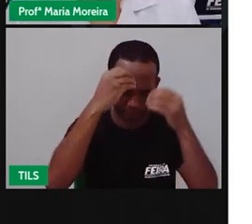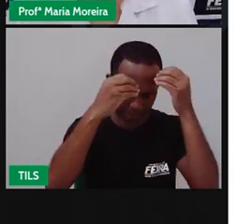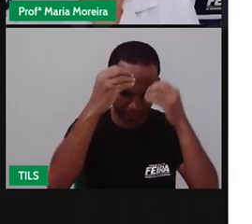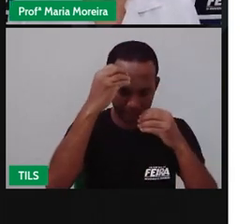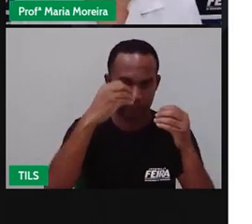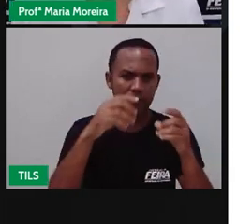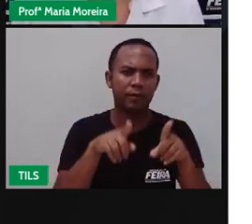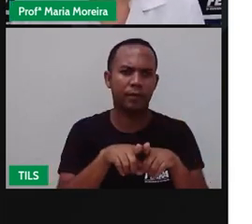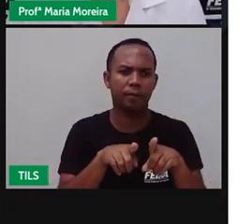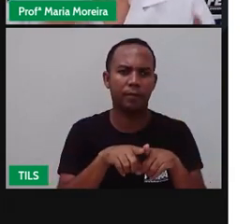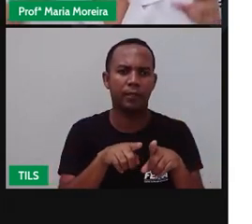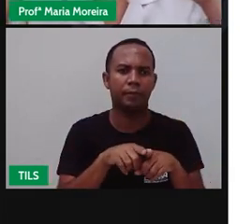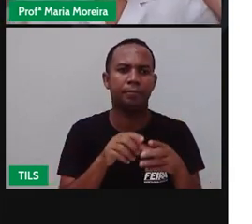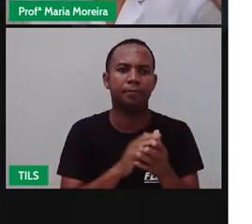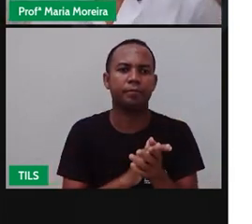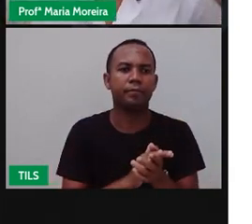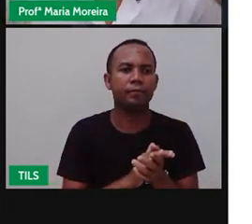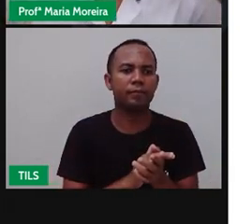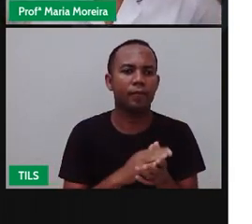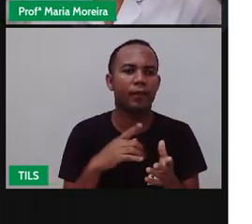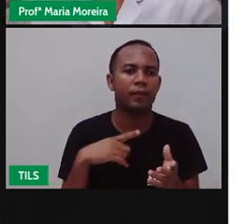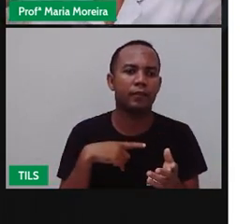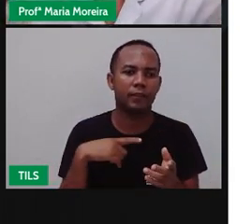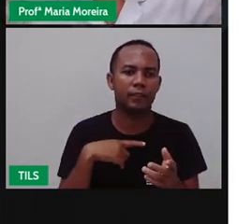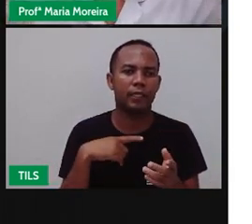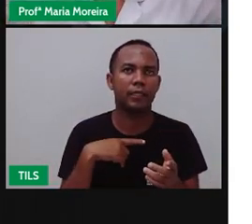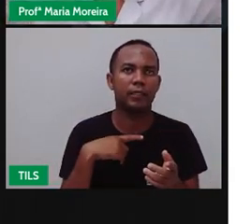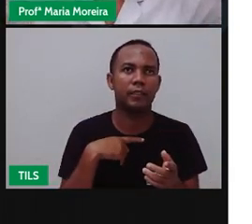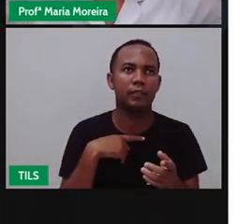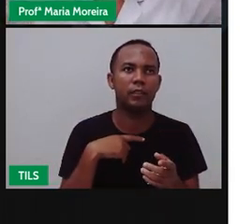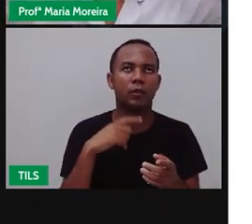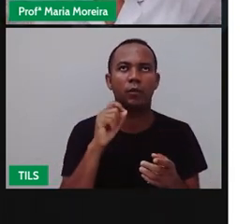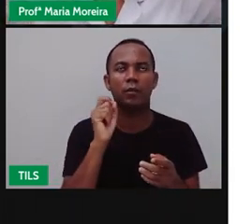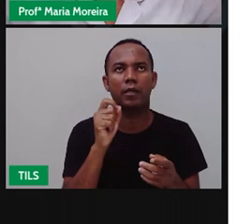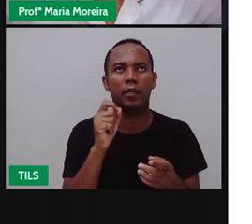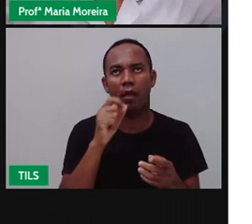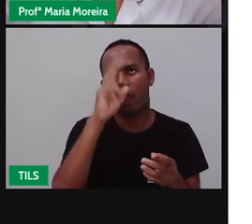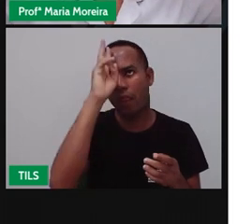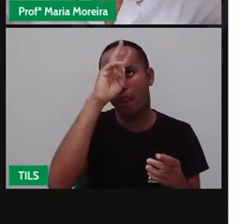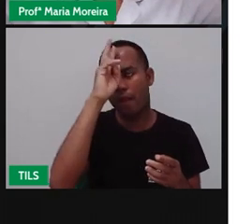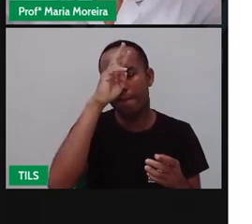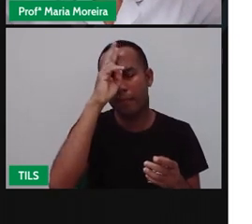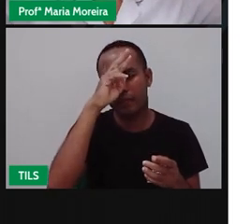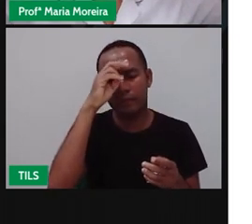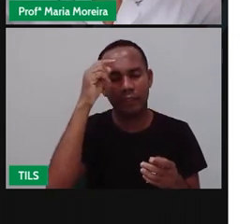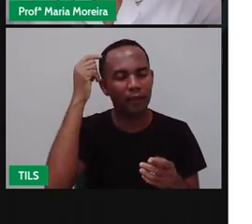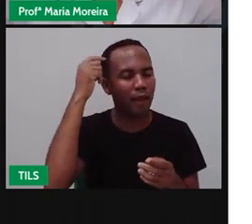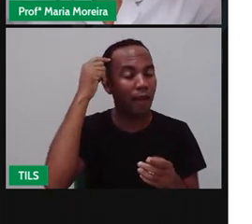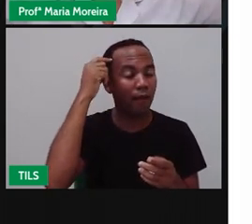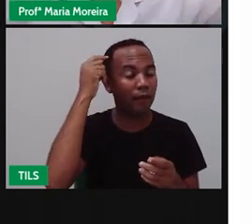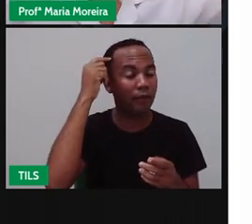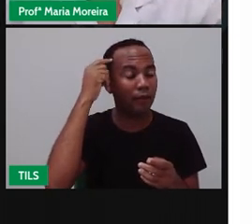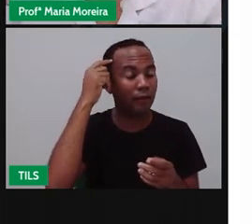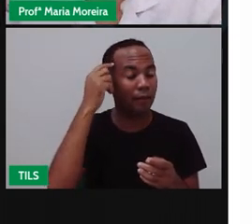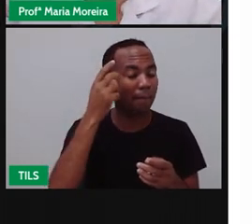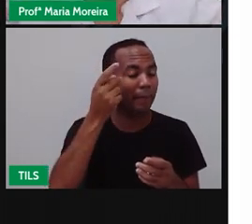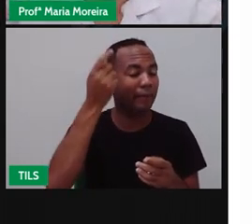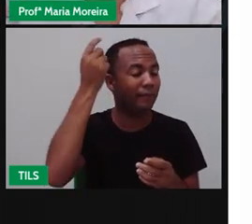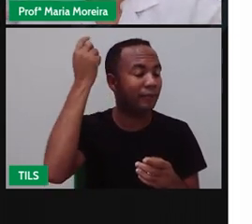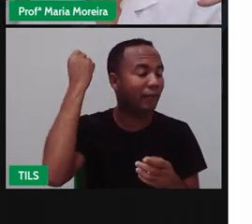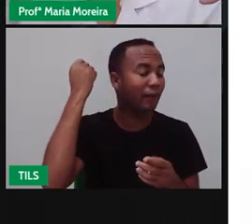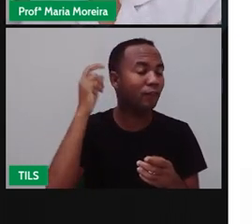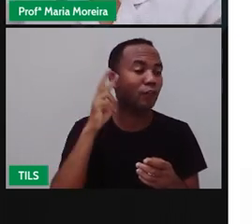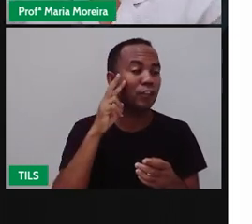que é o que a professora está falando. Existem o quê? Paisagens que ficam guardadas aonde? Na nossa